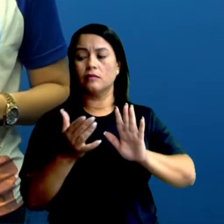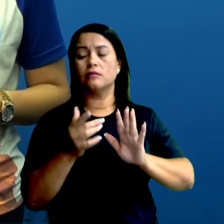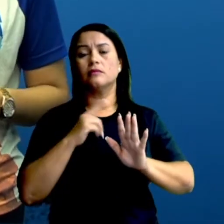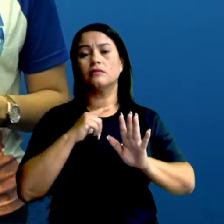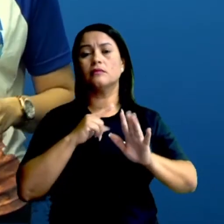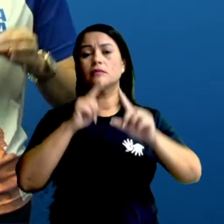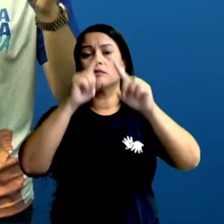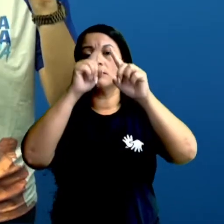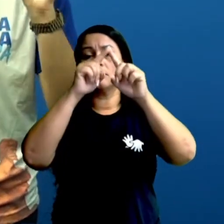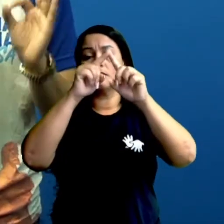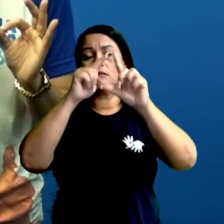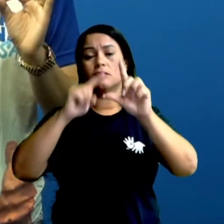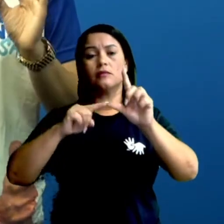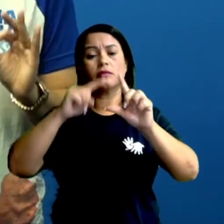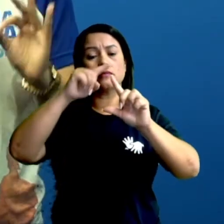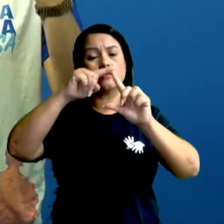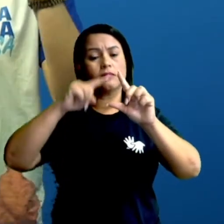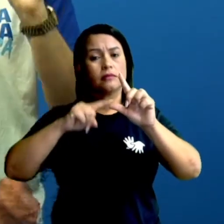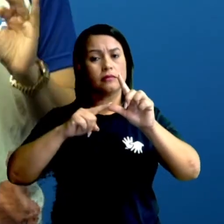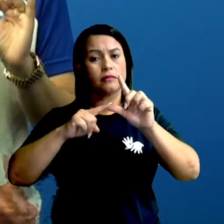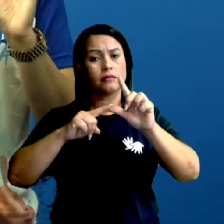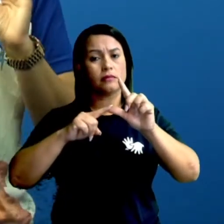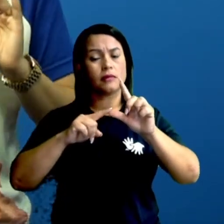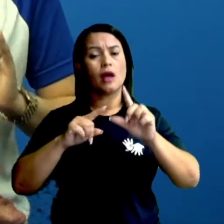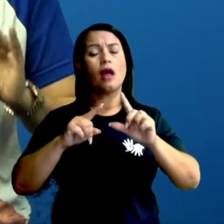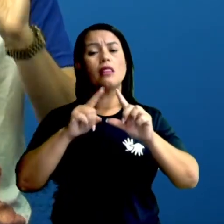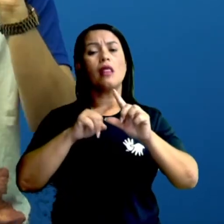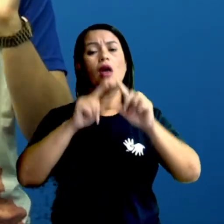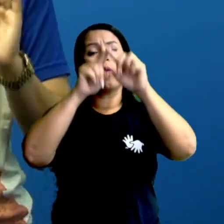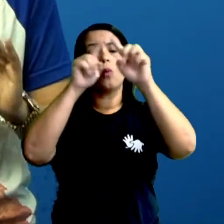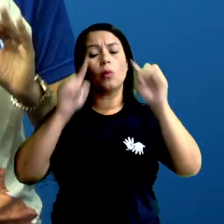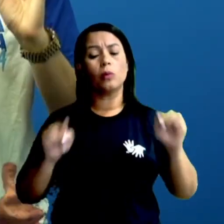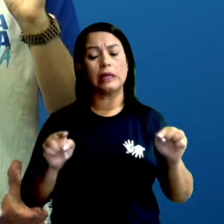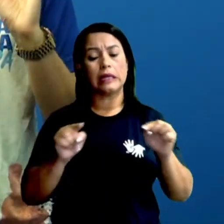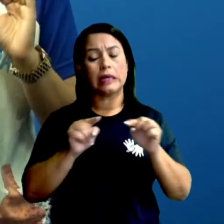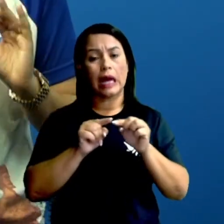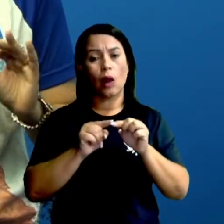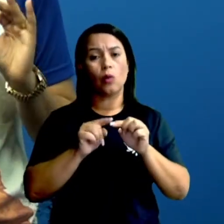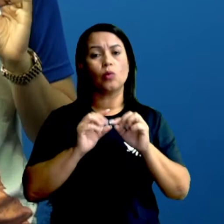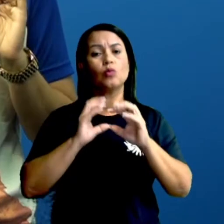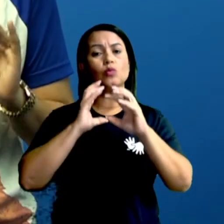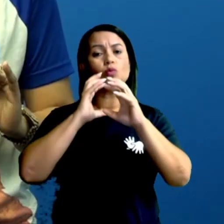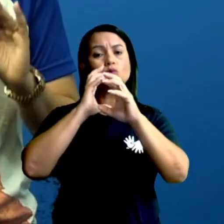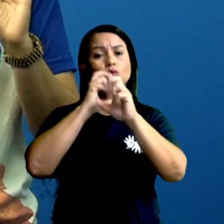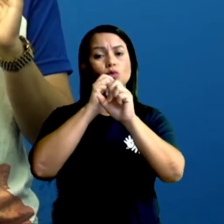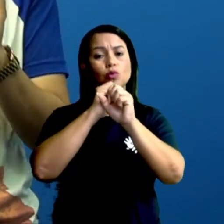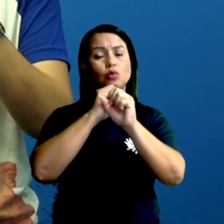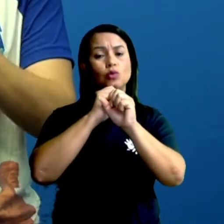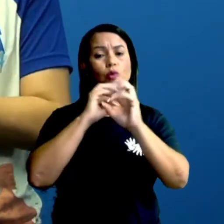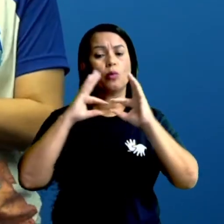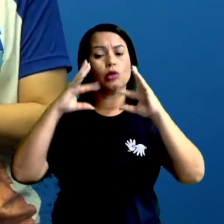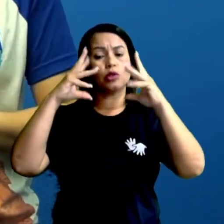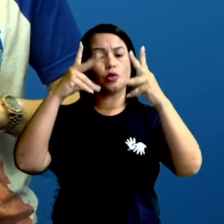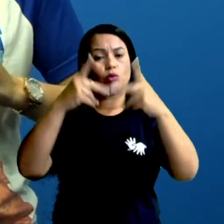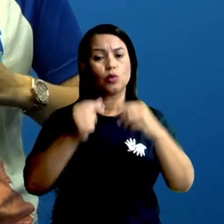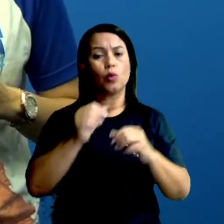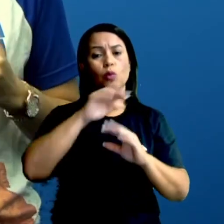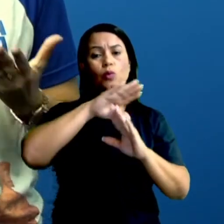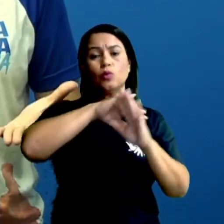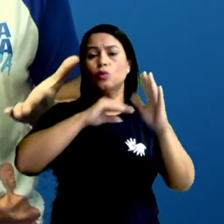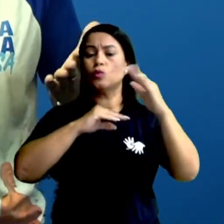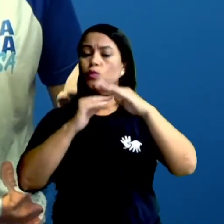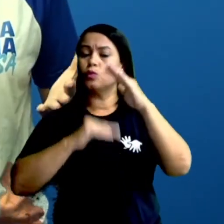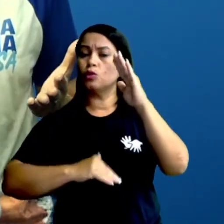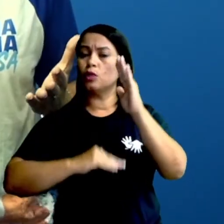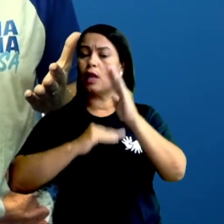triângulo, ok? Então, se eu estou falando de perímetro, eu estou falando o quê? A soma de todos os seus lados. Então,